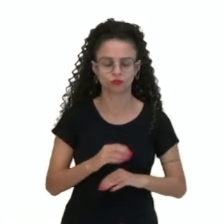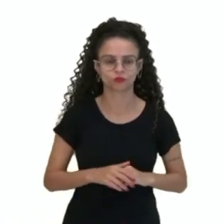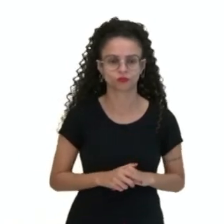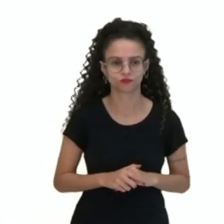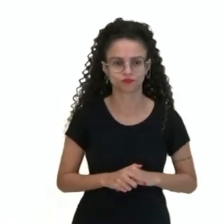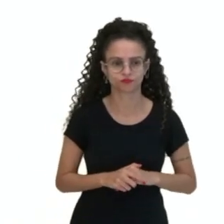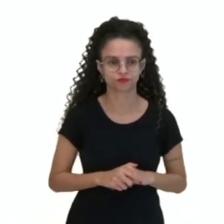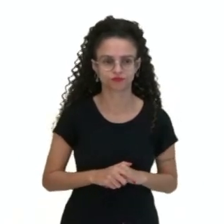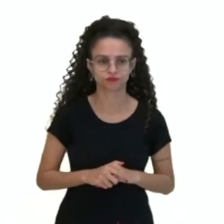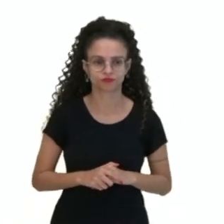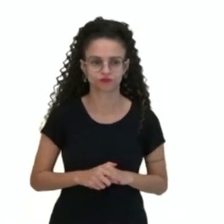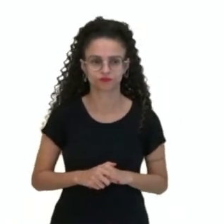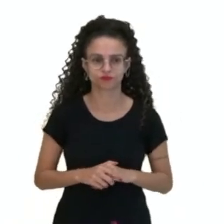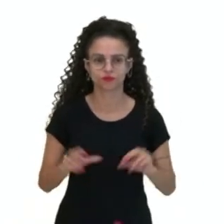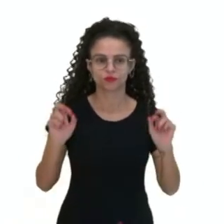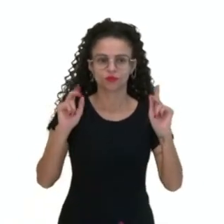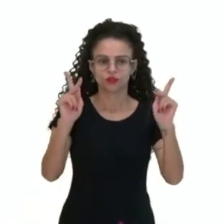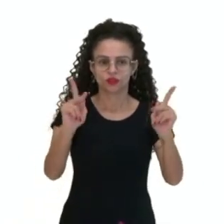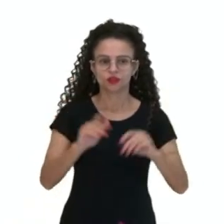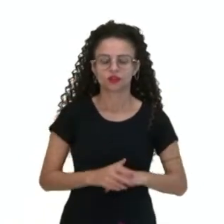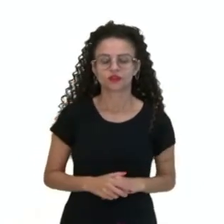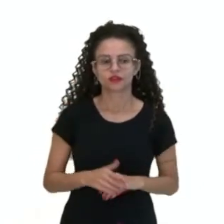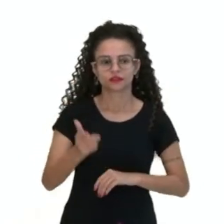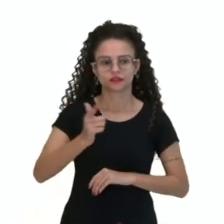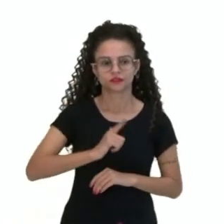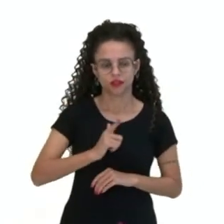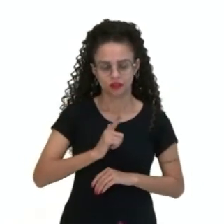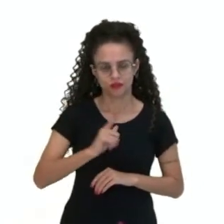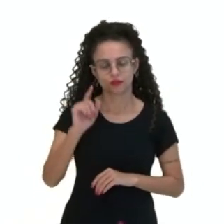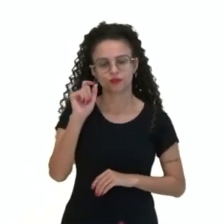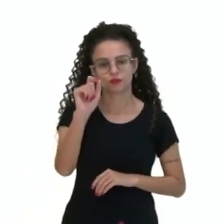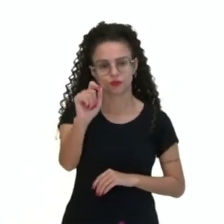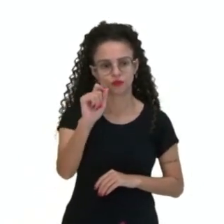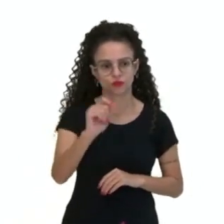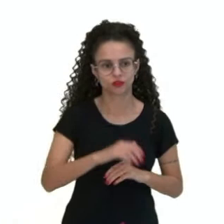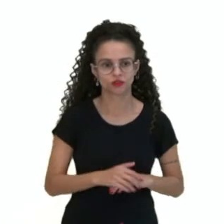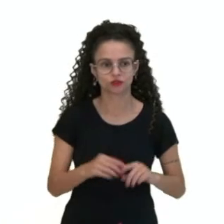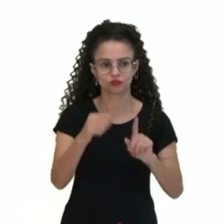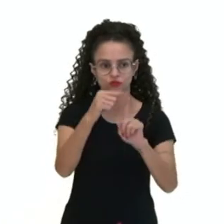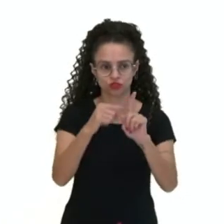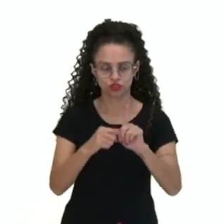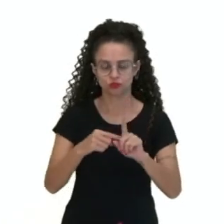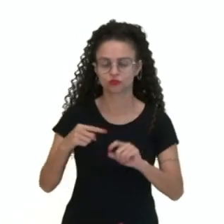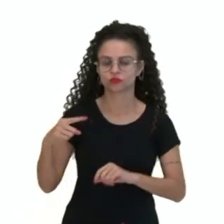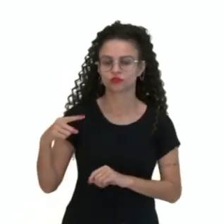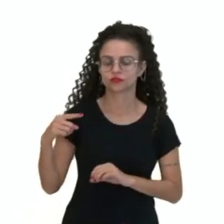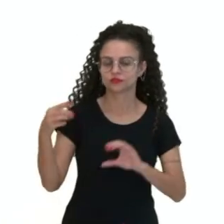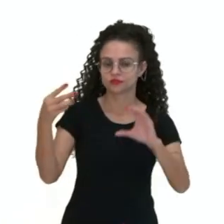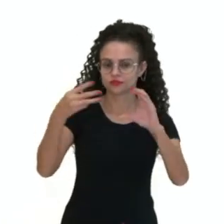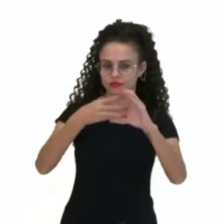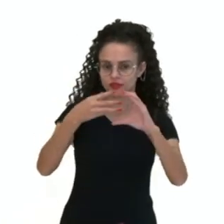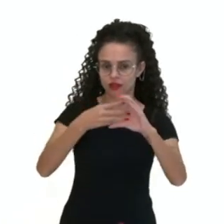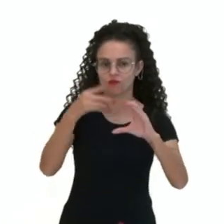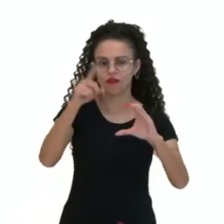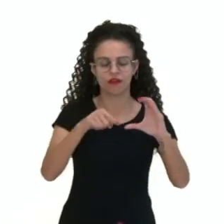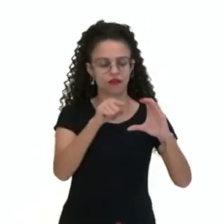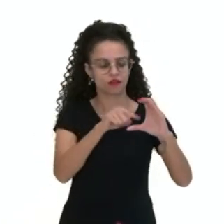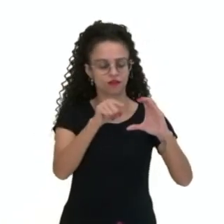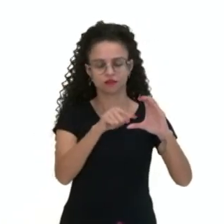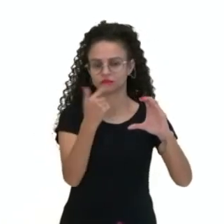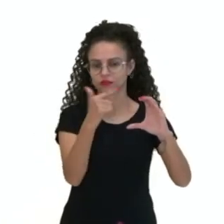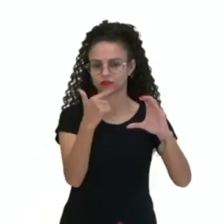do organismo, ok? Aqui nós temos um tipo de célula que é a célula procariótica,